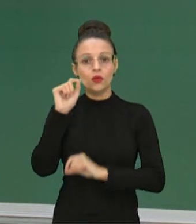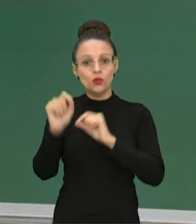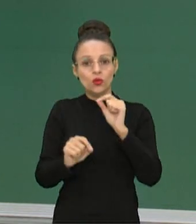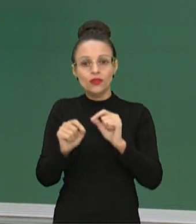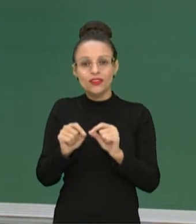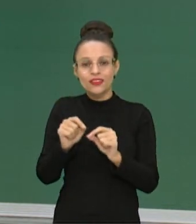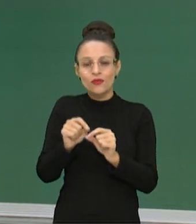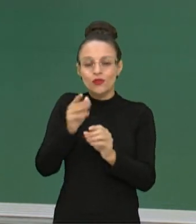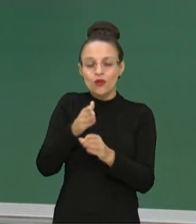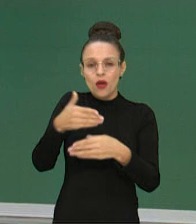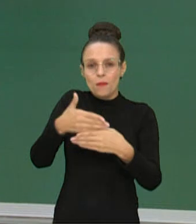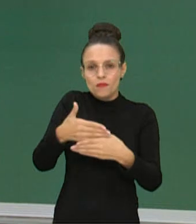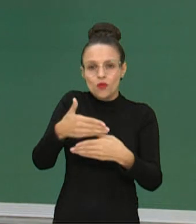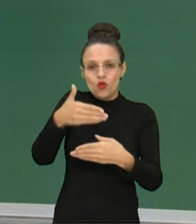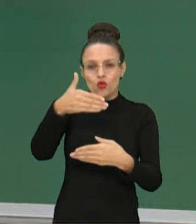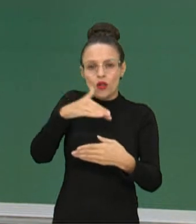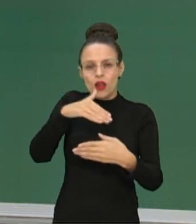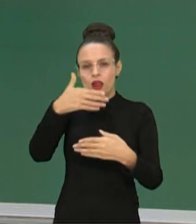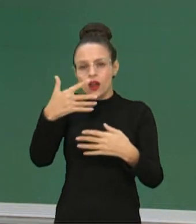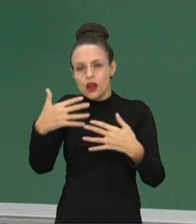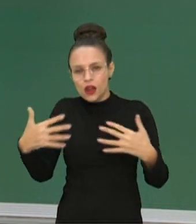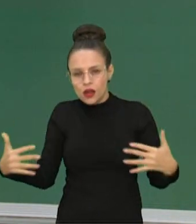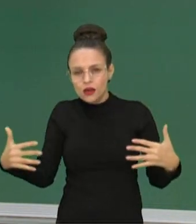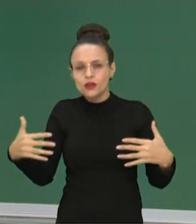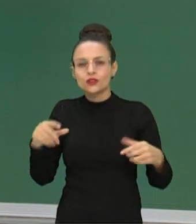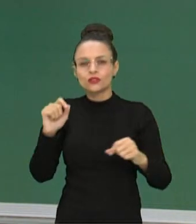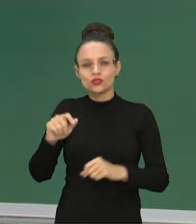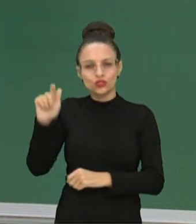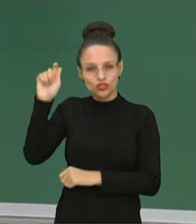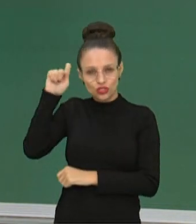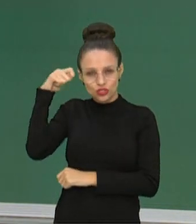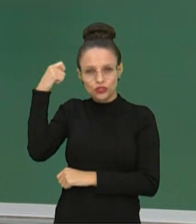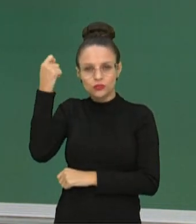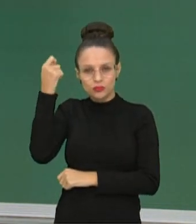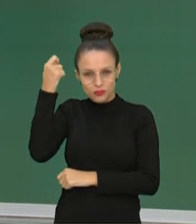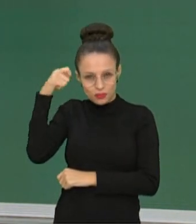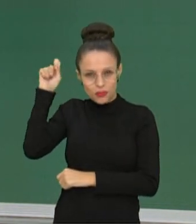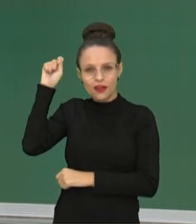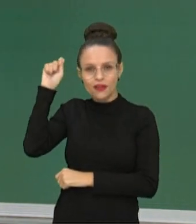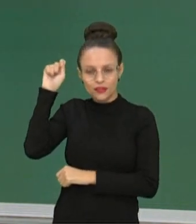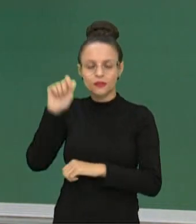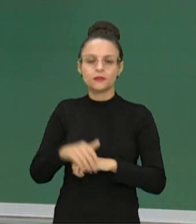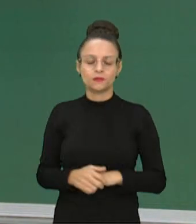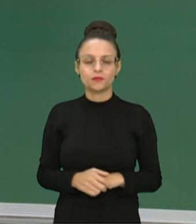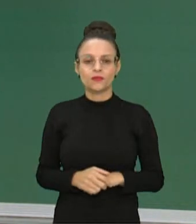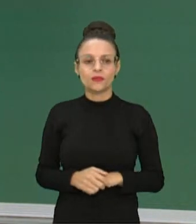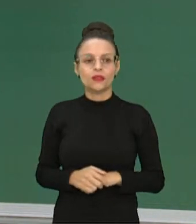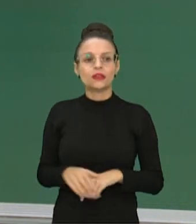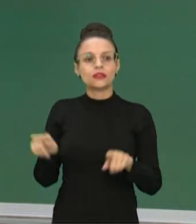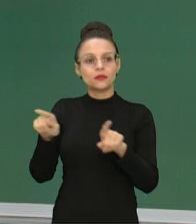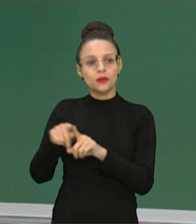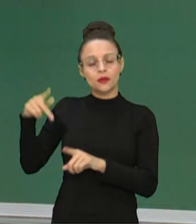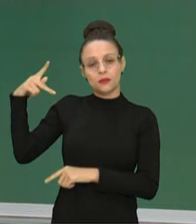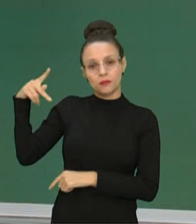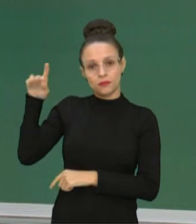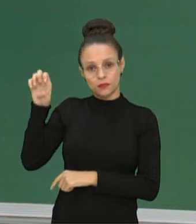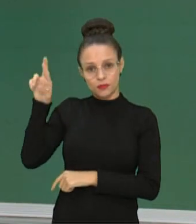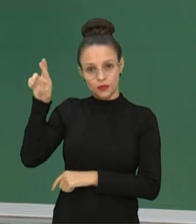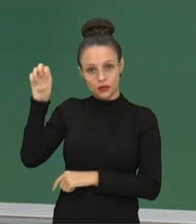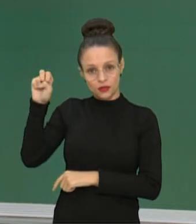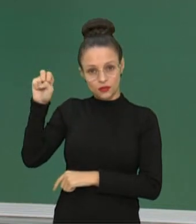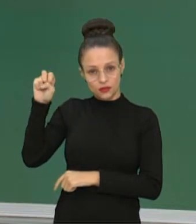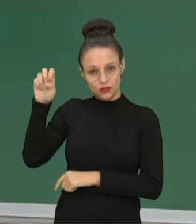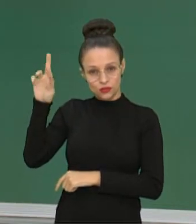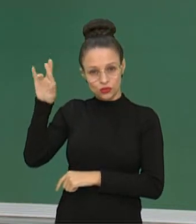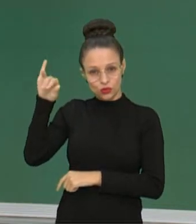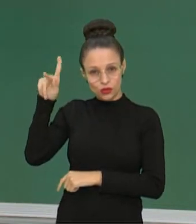do Muro de Berlim. Ele é o homem que está associado ao fim da URSS. E a perestroika, que você pode